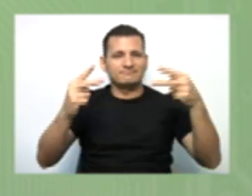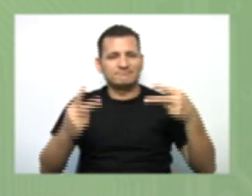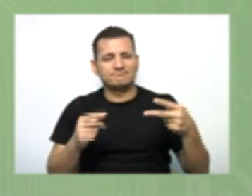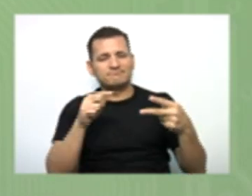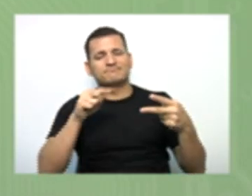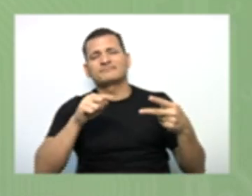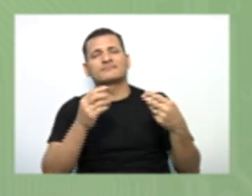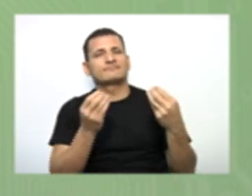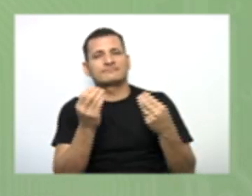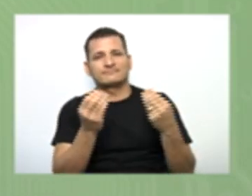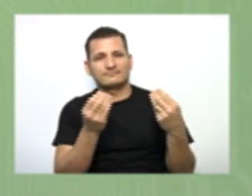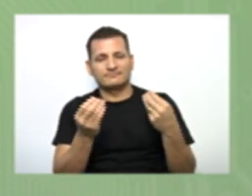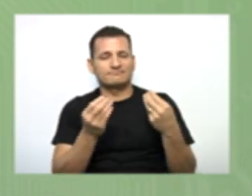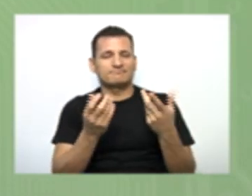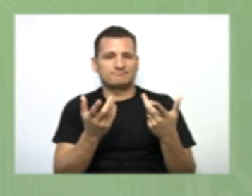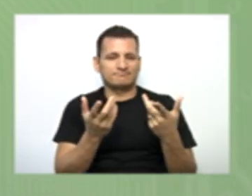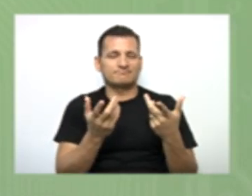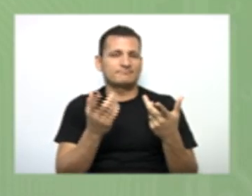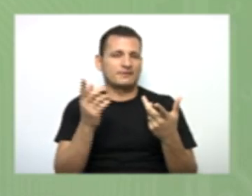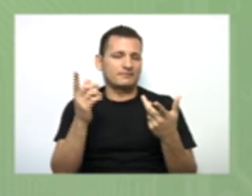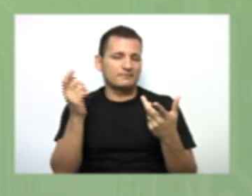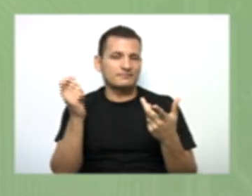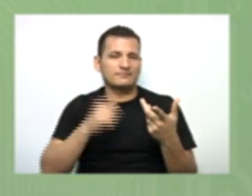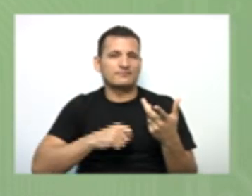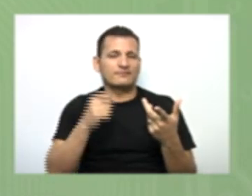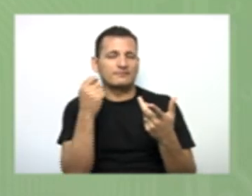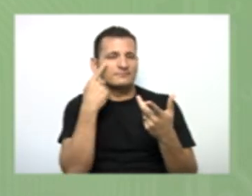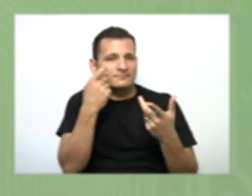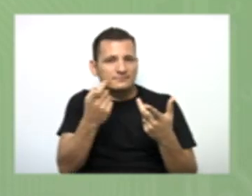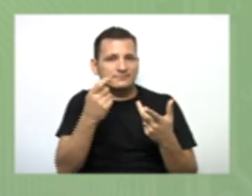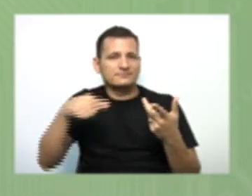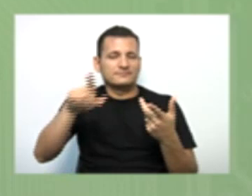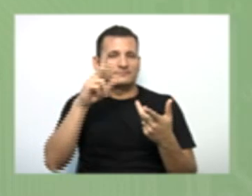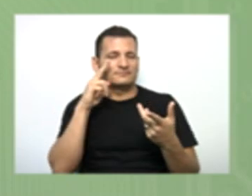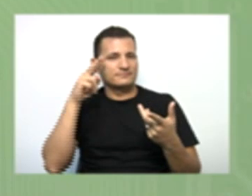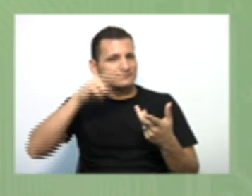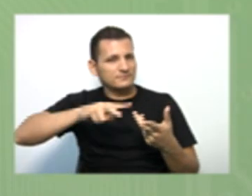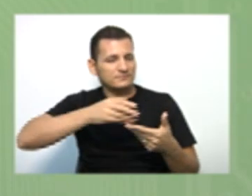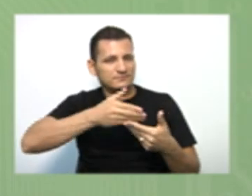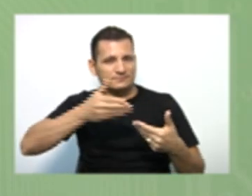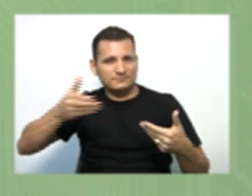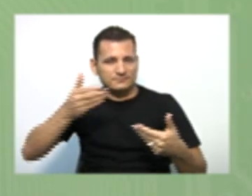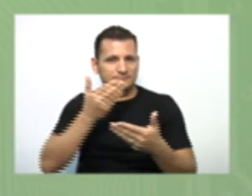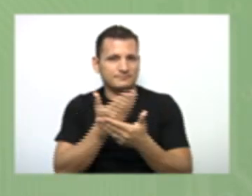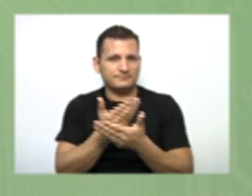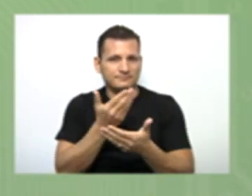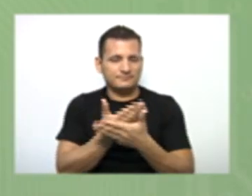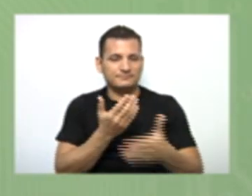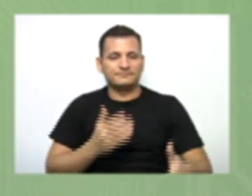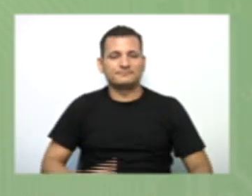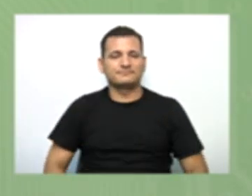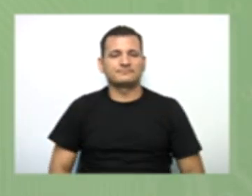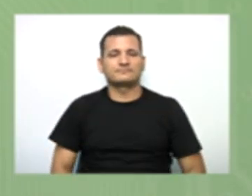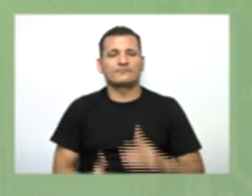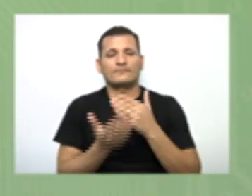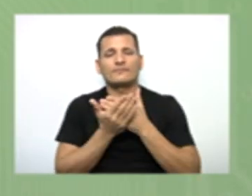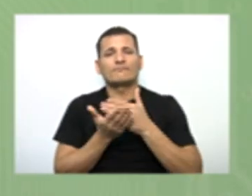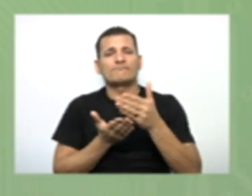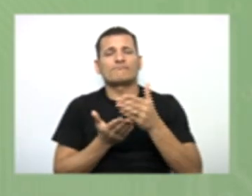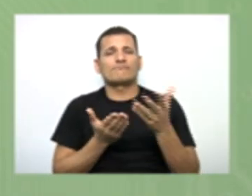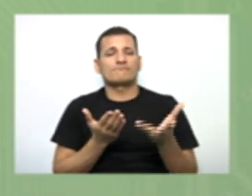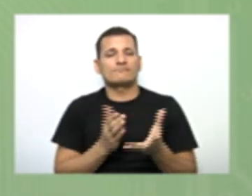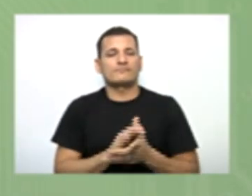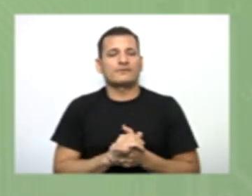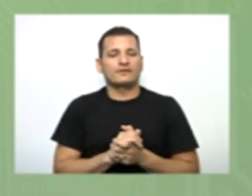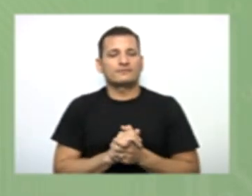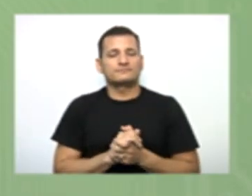em HTML, que vai ser super interessante, vocês vão ver no decorrer da nossa aula. Então, para iniciar a